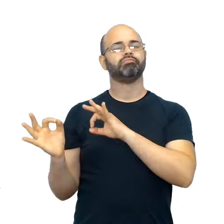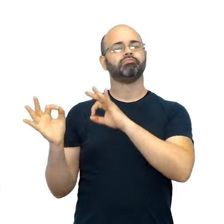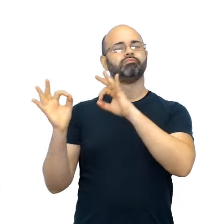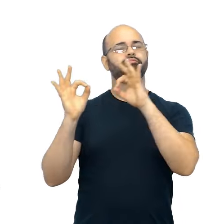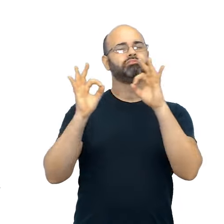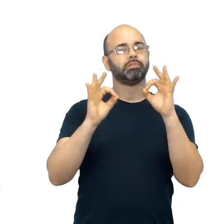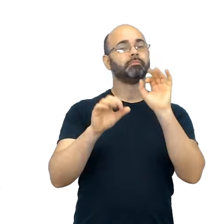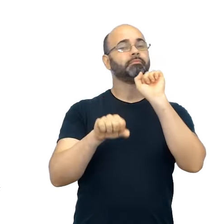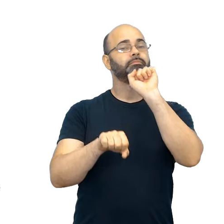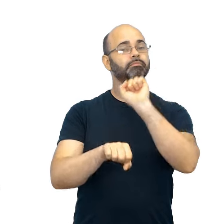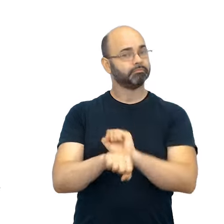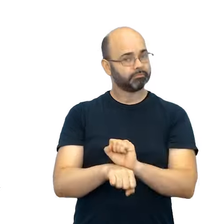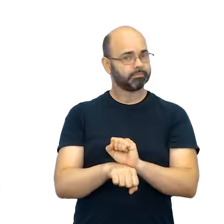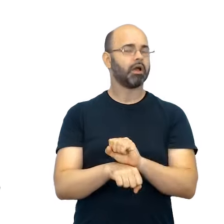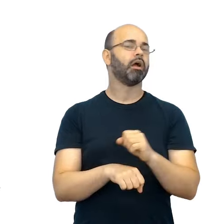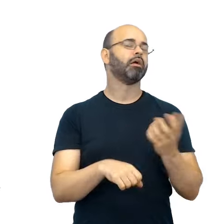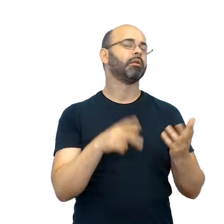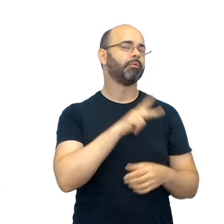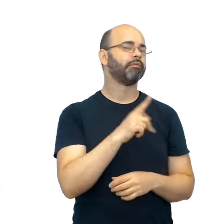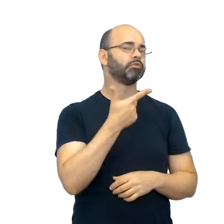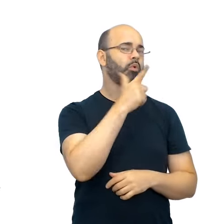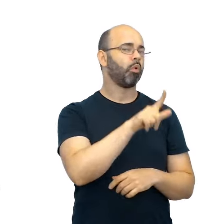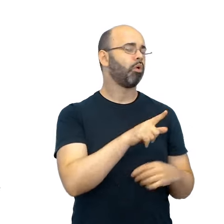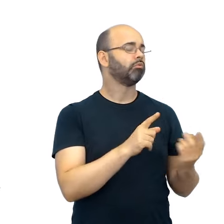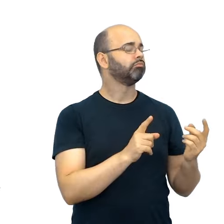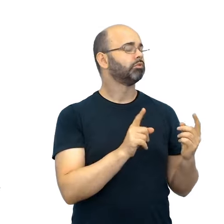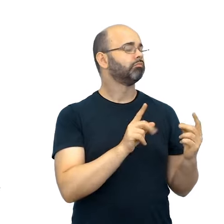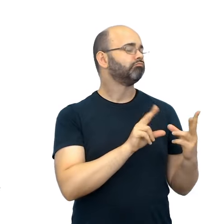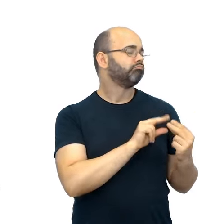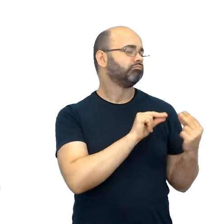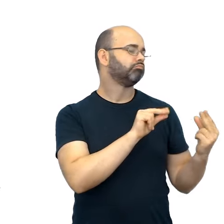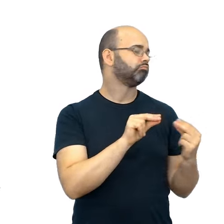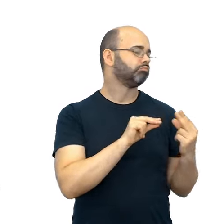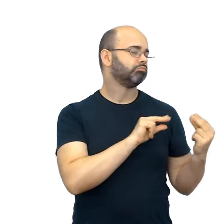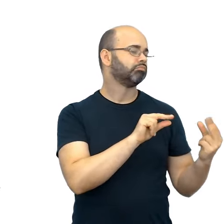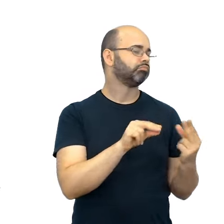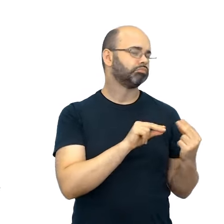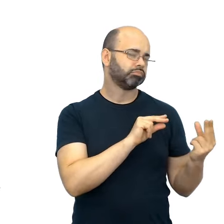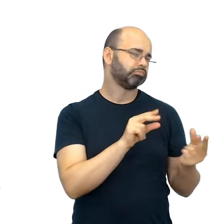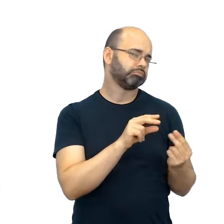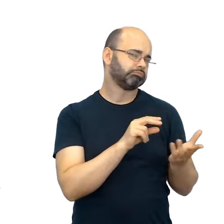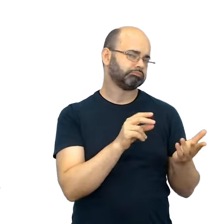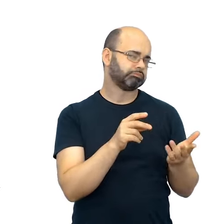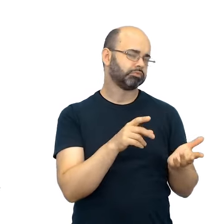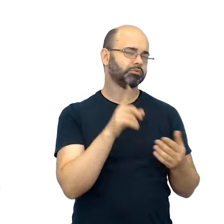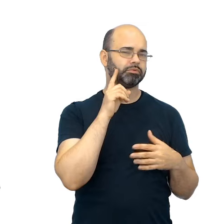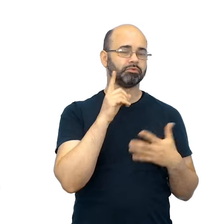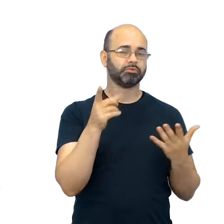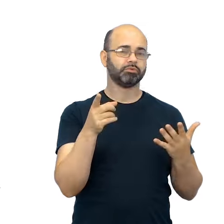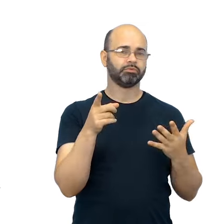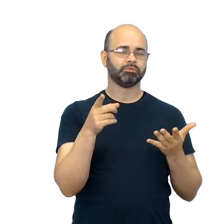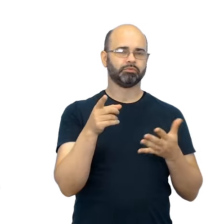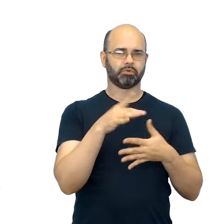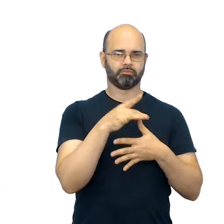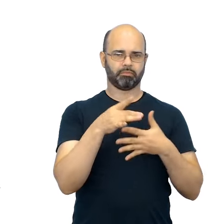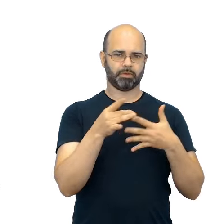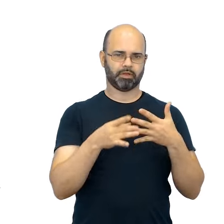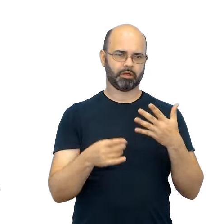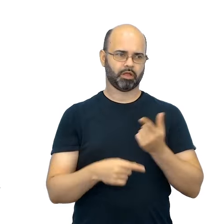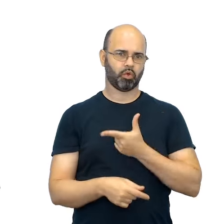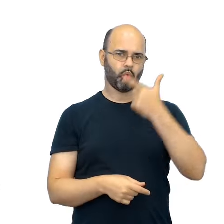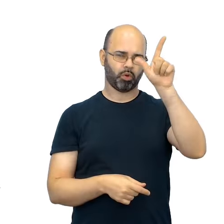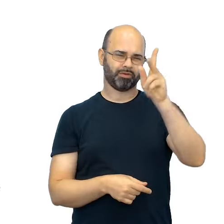discutir com seus pares e com os professores, né, dos outros componentes